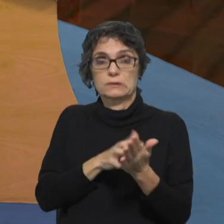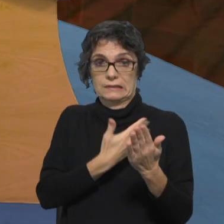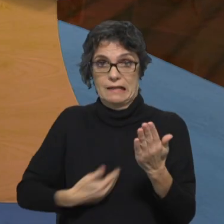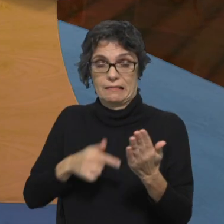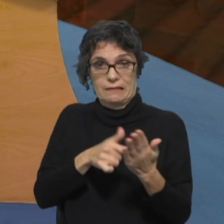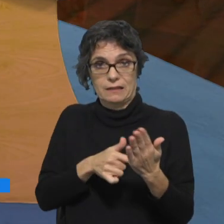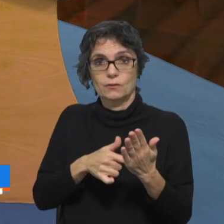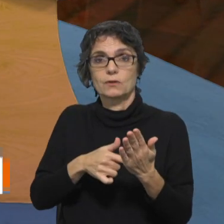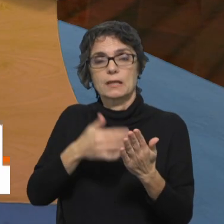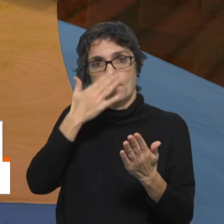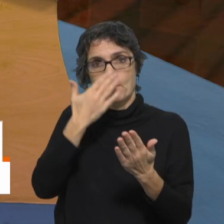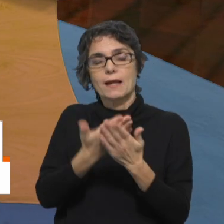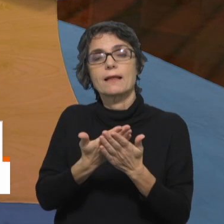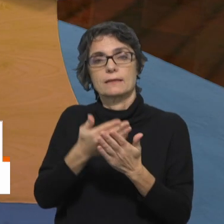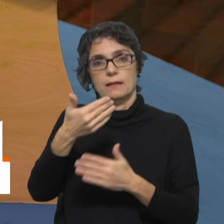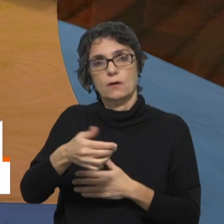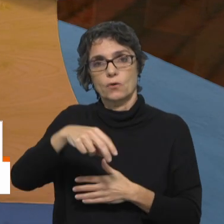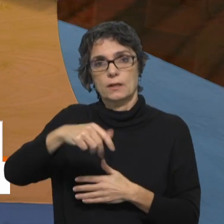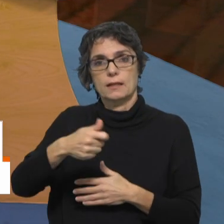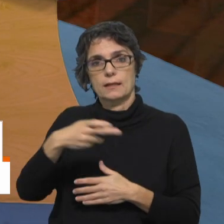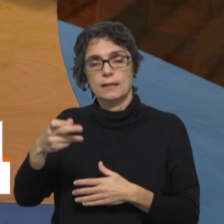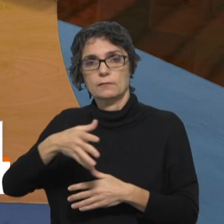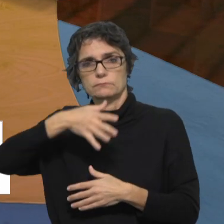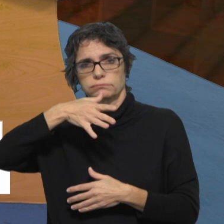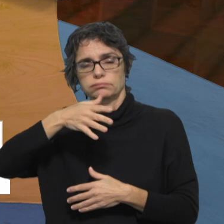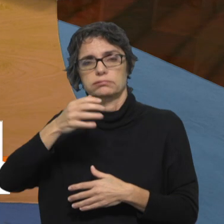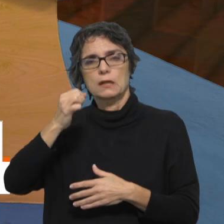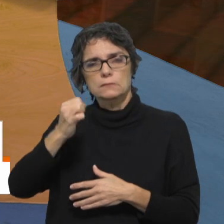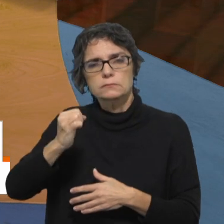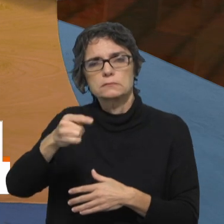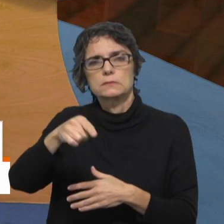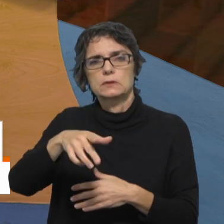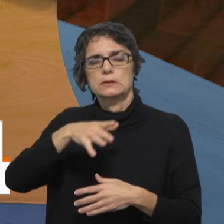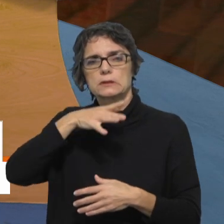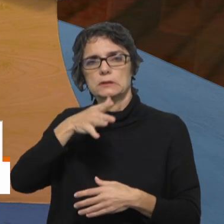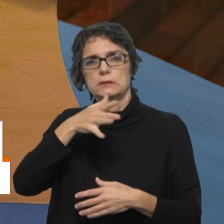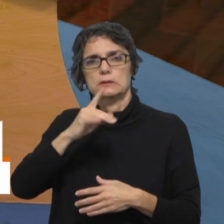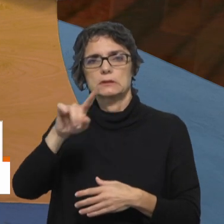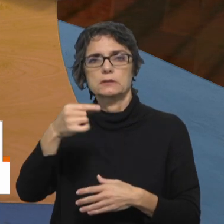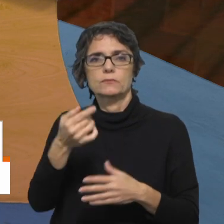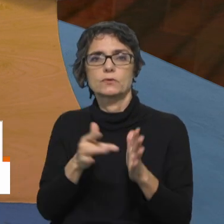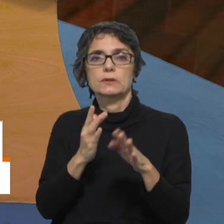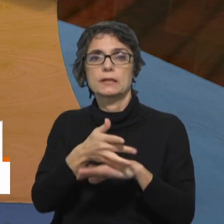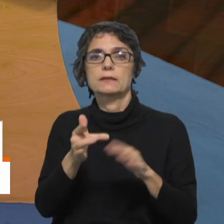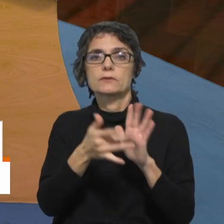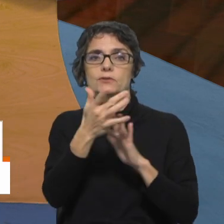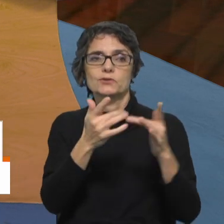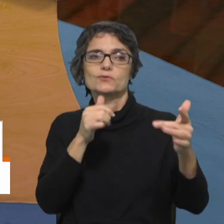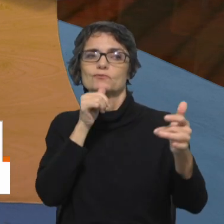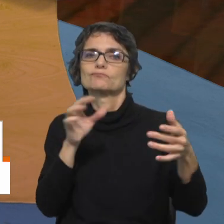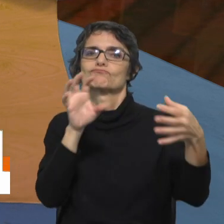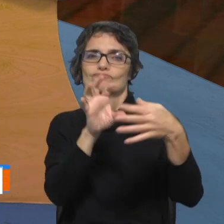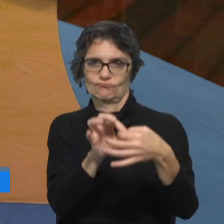nesta profecia de Natã, que encontrou depois em Jesus o seu pleno cumprimento, daí